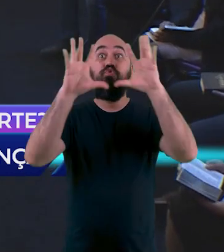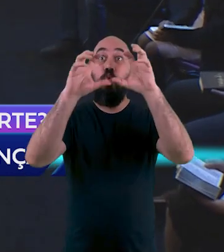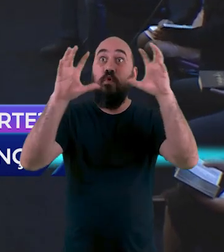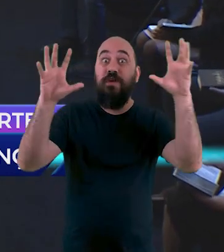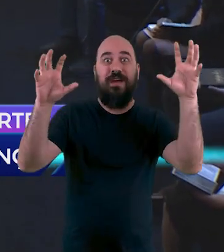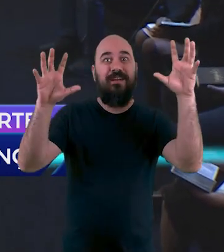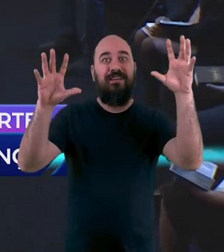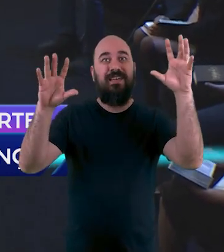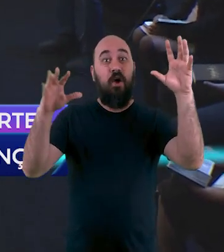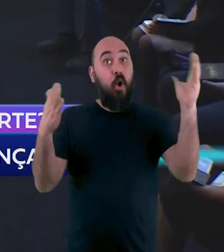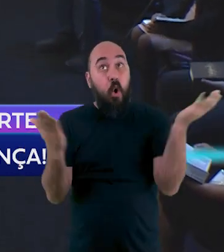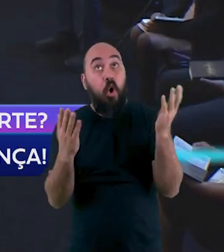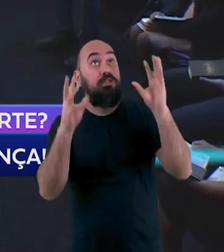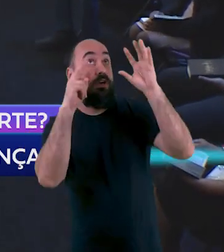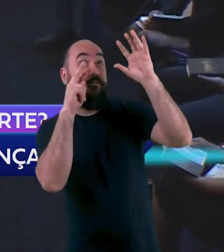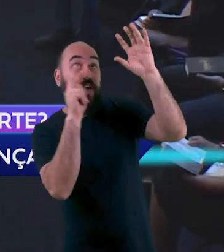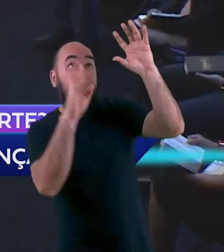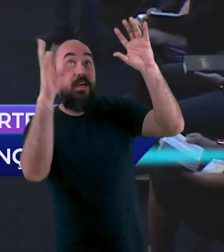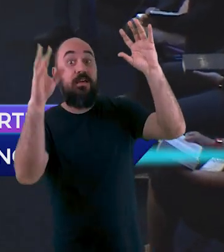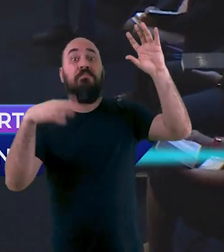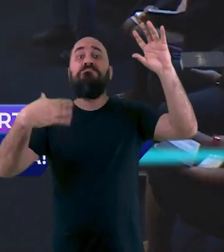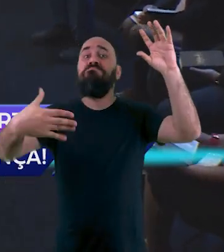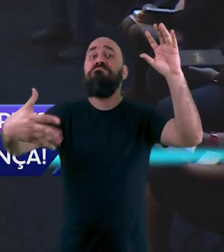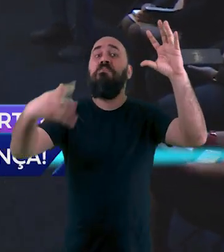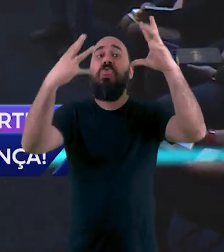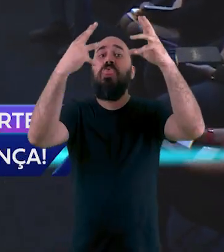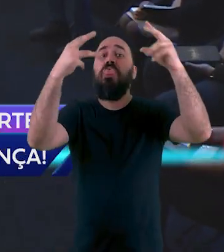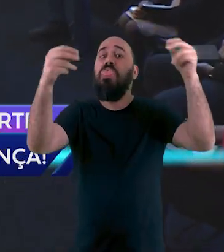desaparece. A morte é uma realidade.